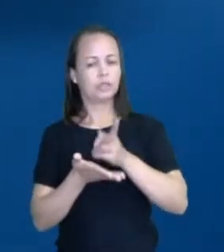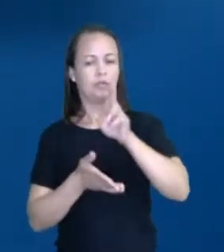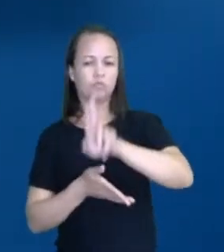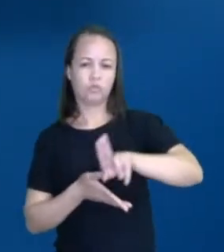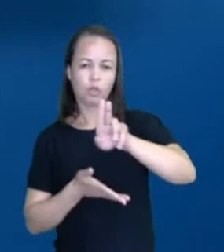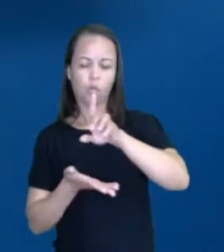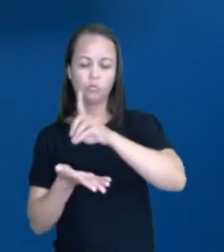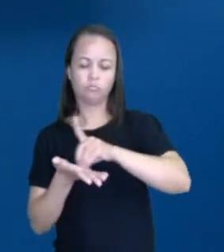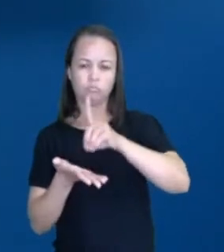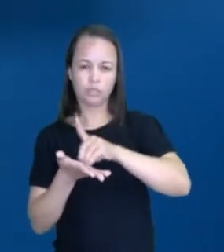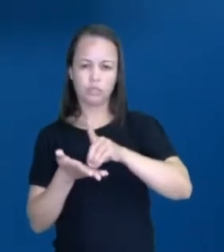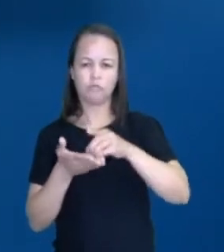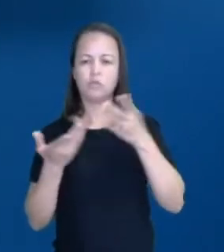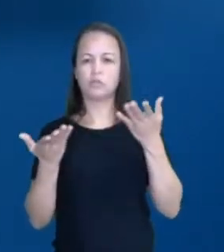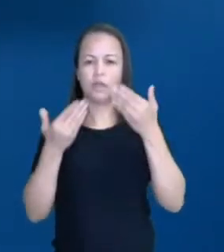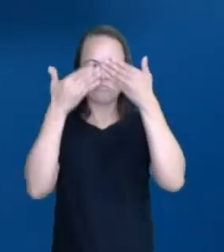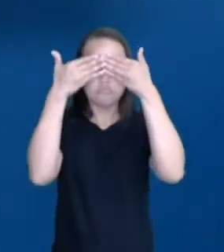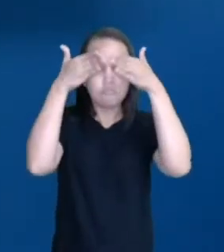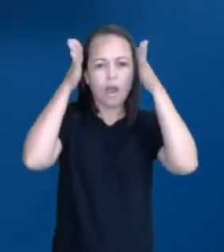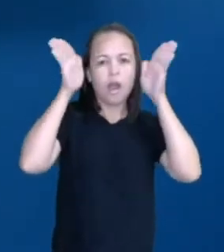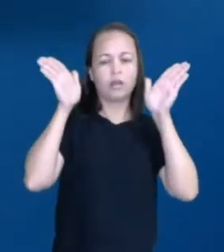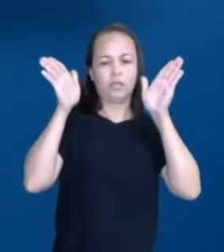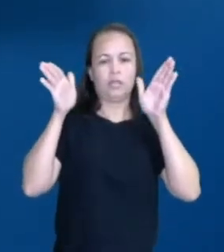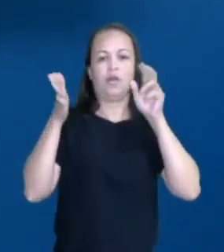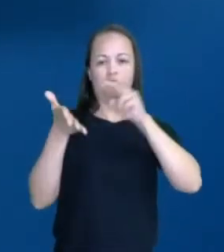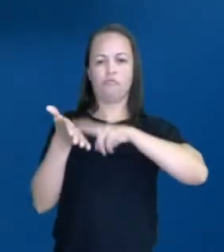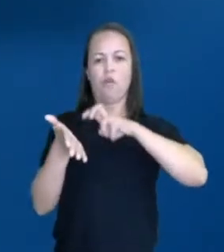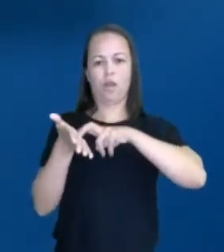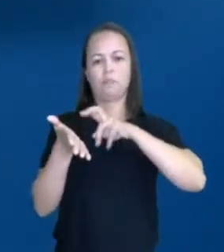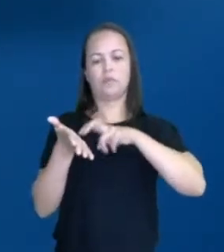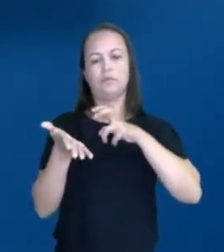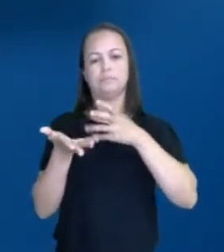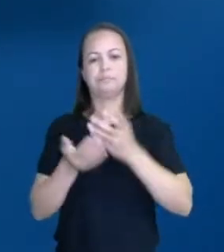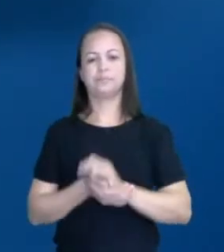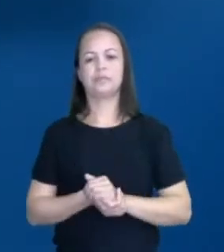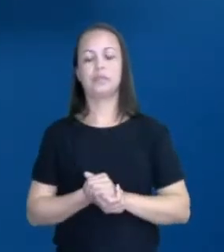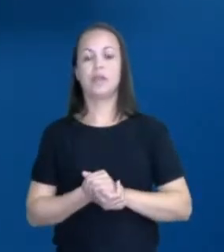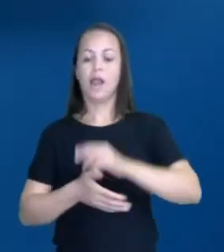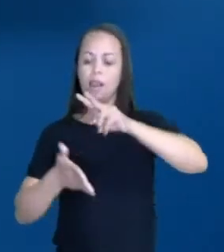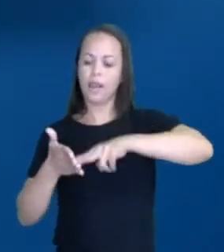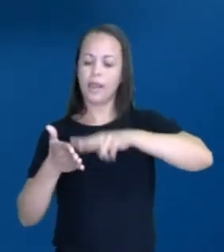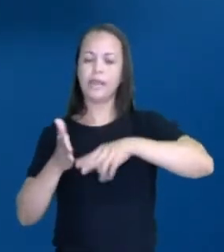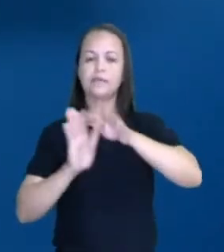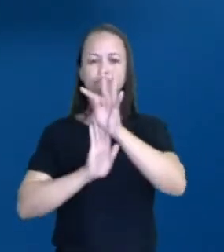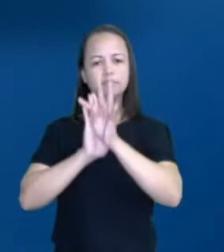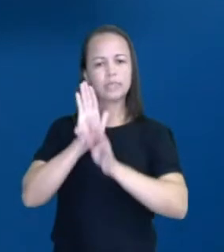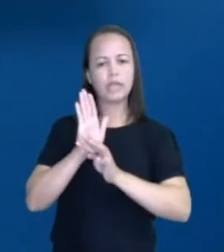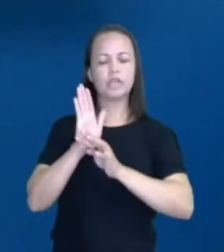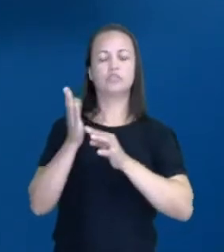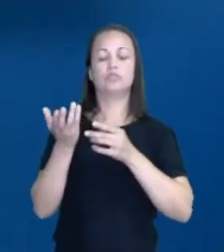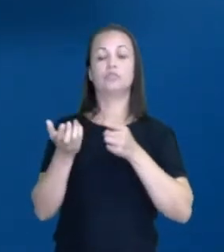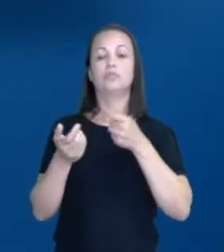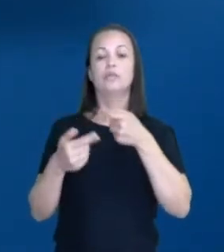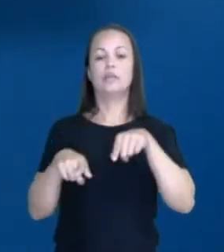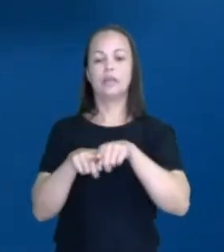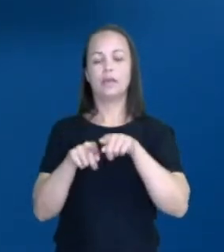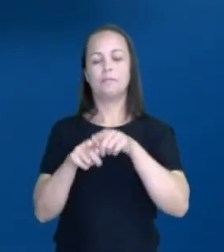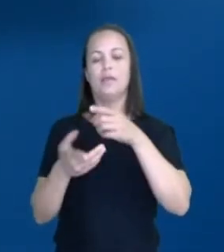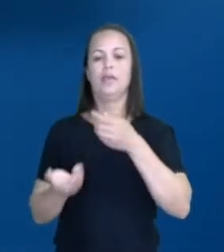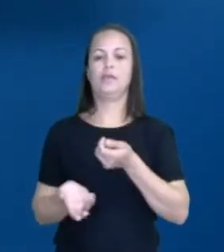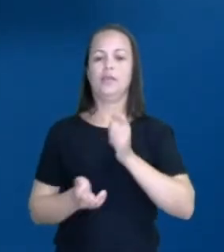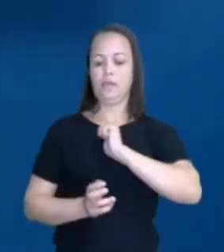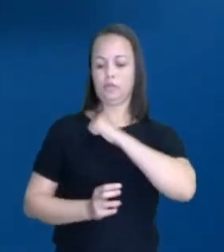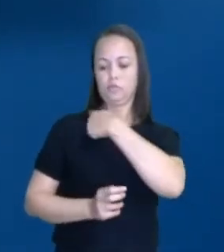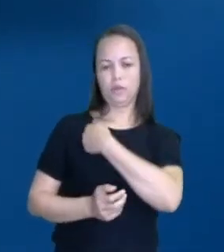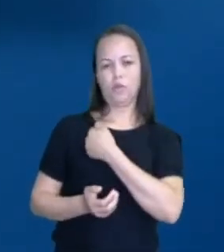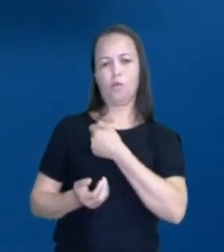dicionário, você amplia o seu vocabulário. Leia textos em espanhol para que você possa ir se familiarizando com a